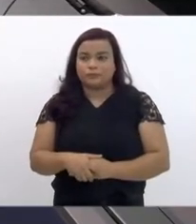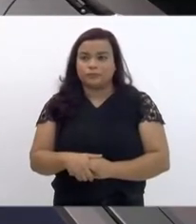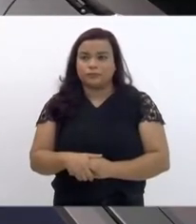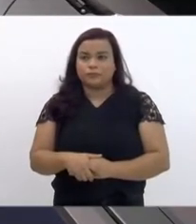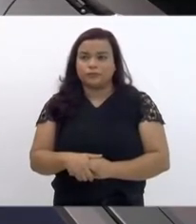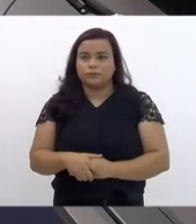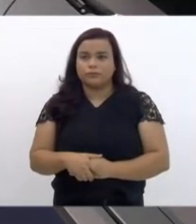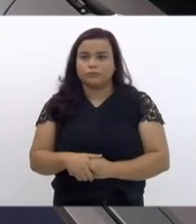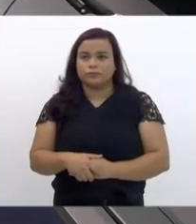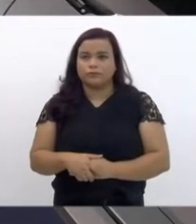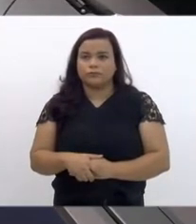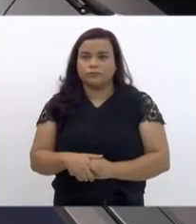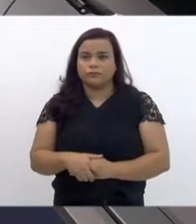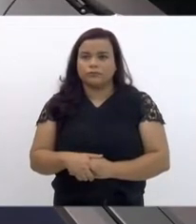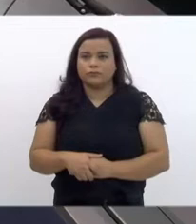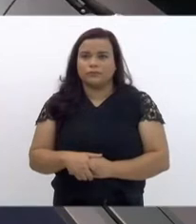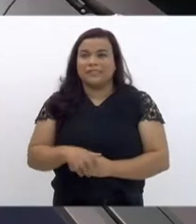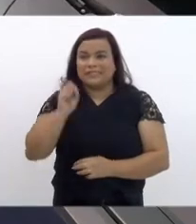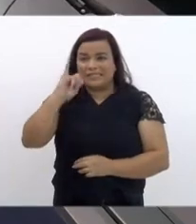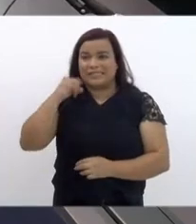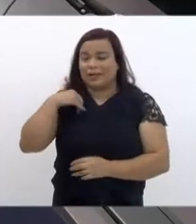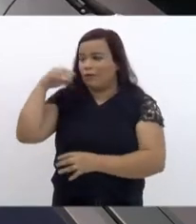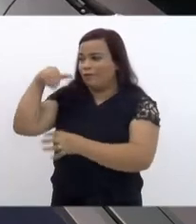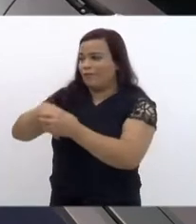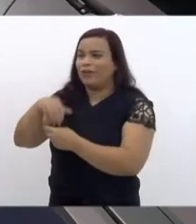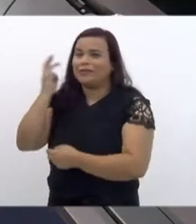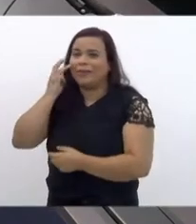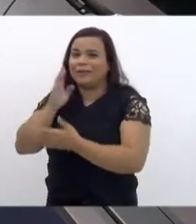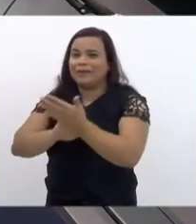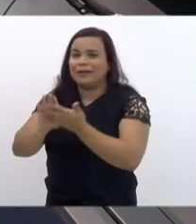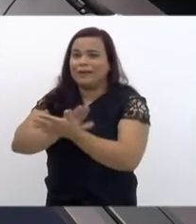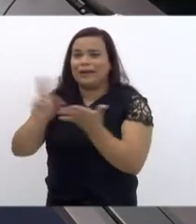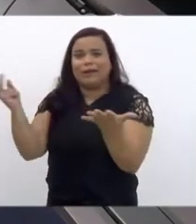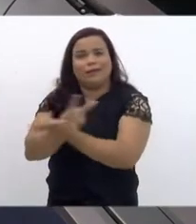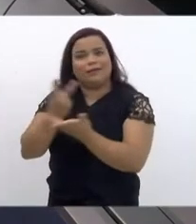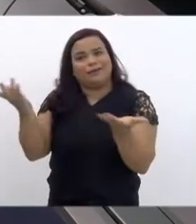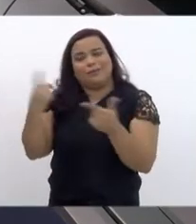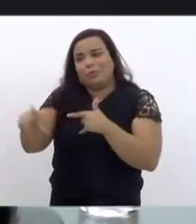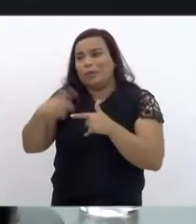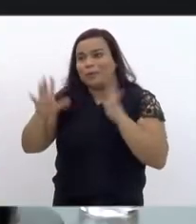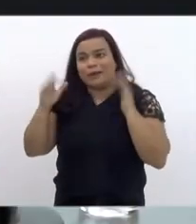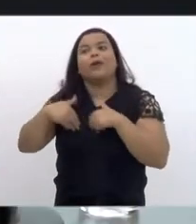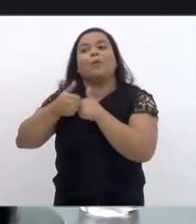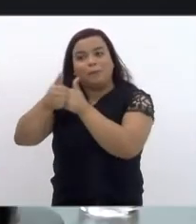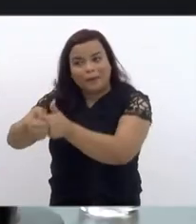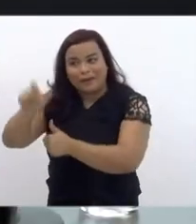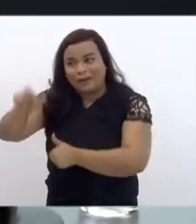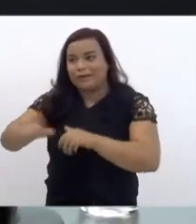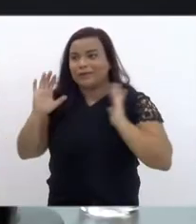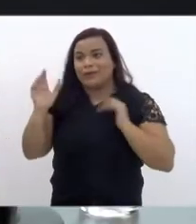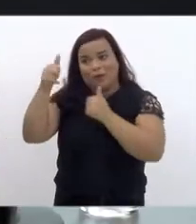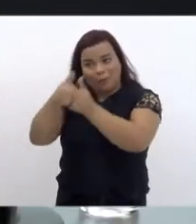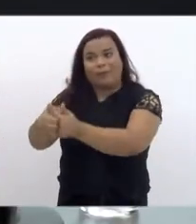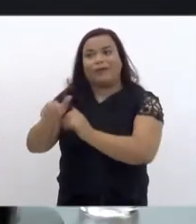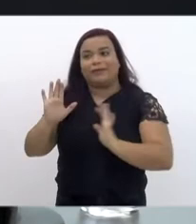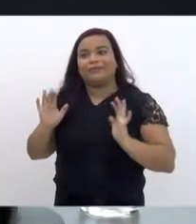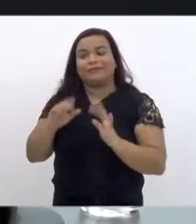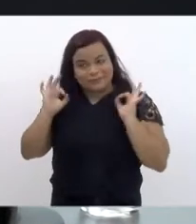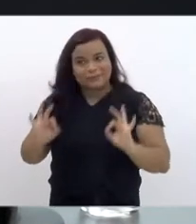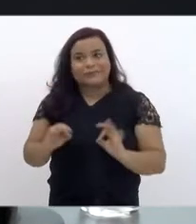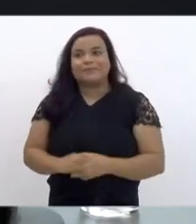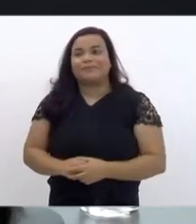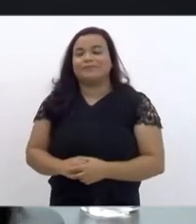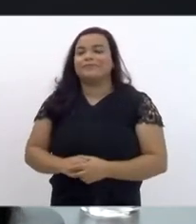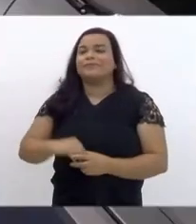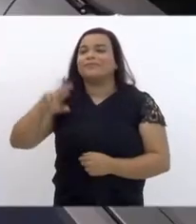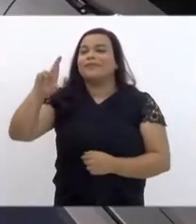Se eu não votar com o Mink, haverá uma ruptura. Eu acompanho o voto do Mink, claro. Deputado